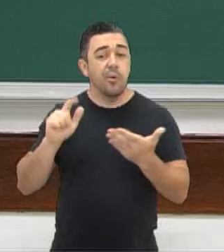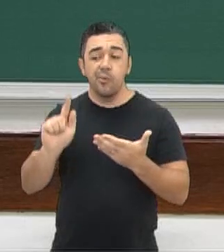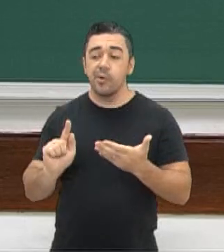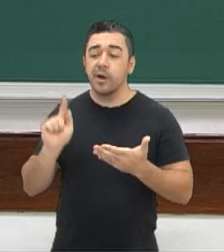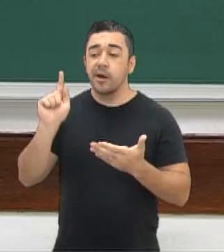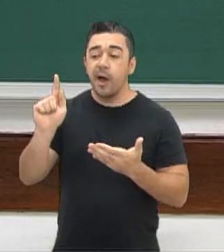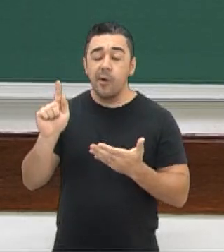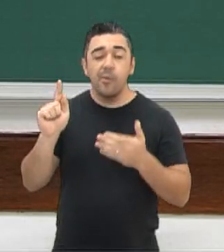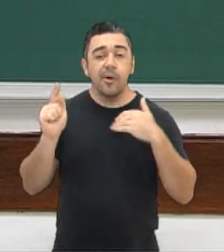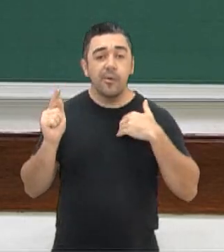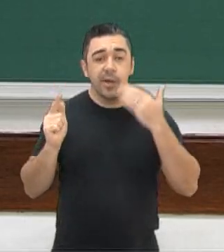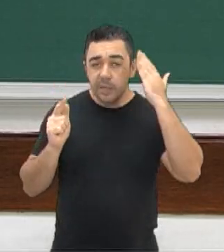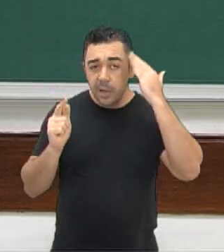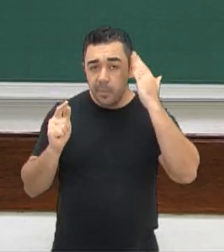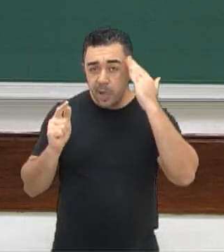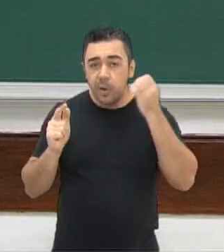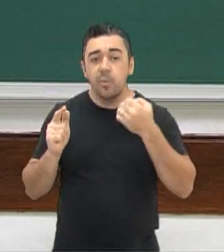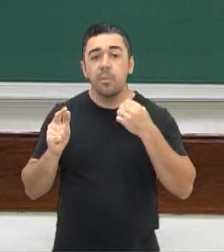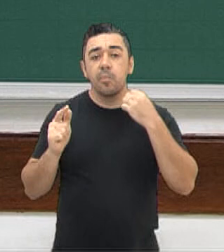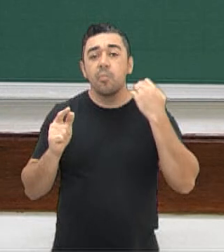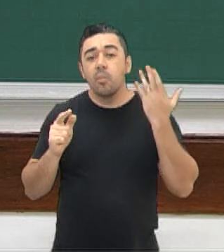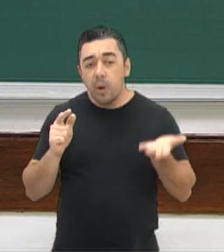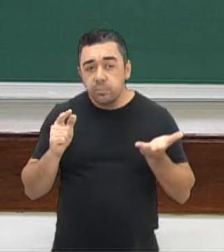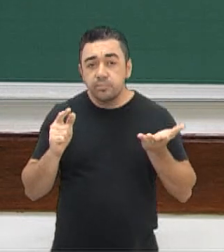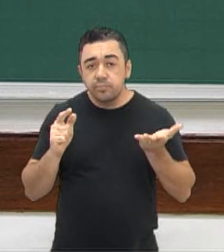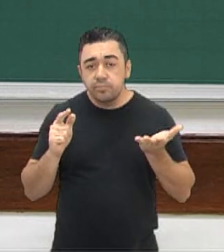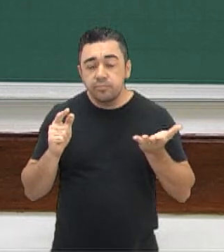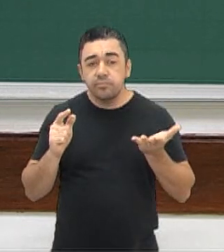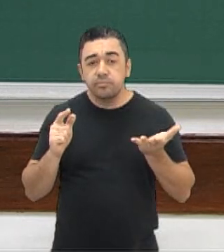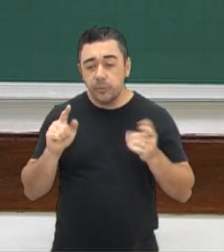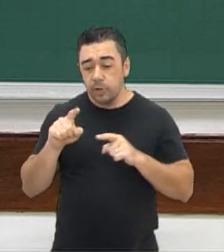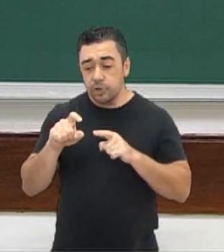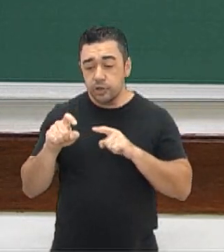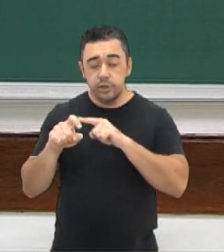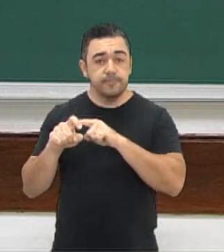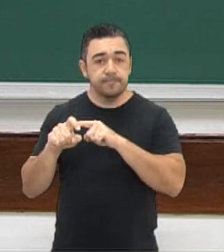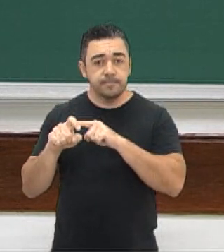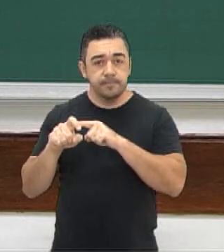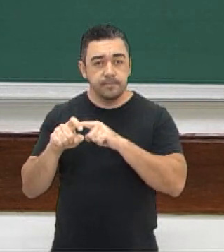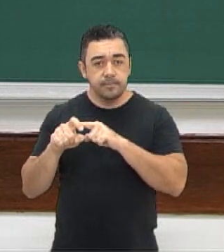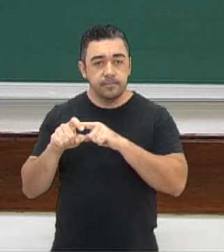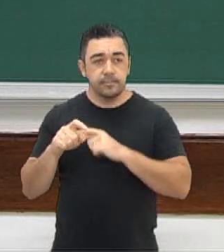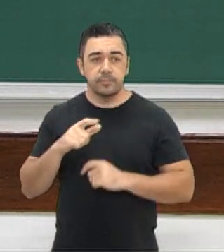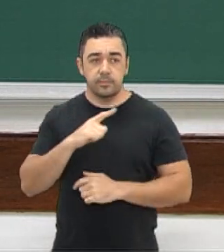quero saber qual que é o grau desse polinômio com relação à variável x.